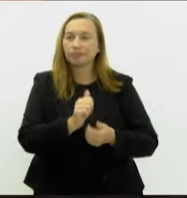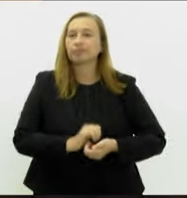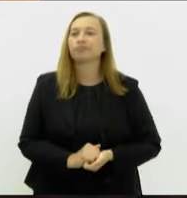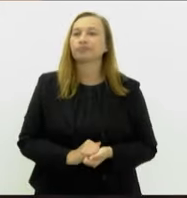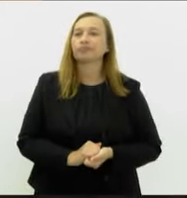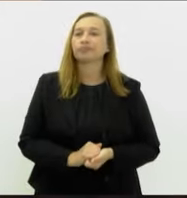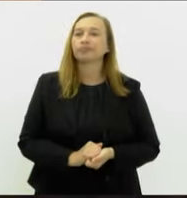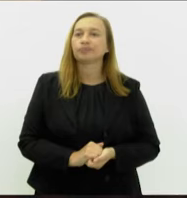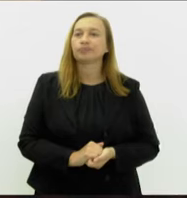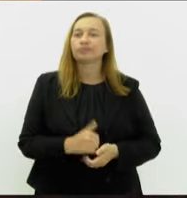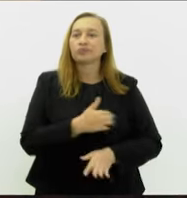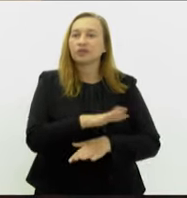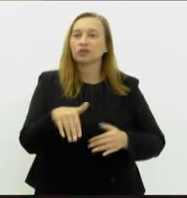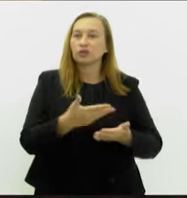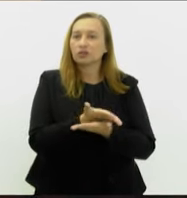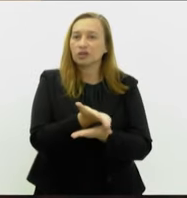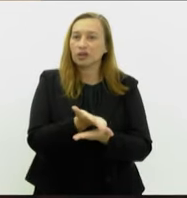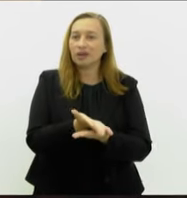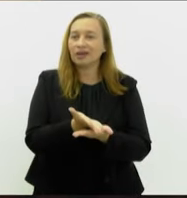os senhores que aprovam